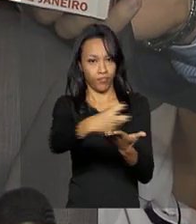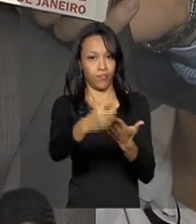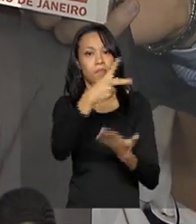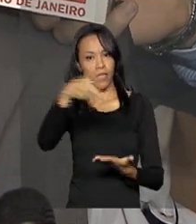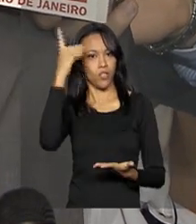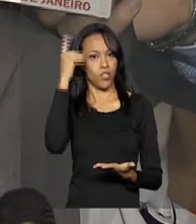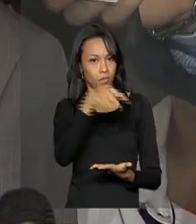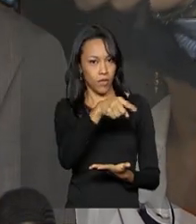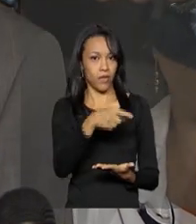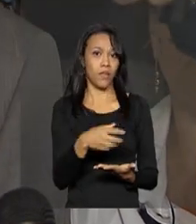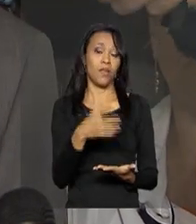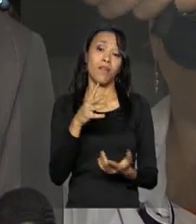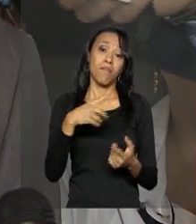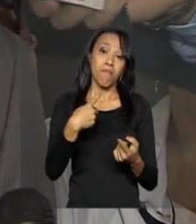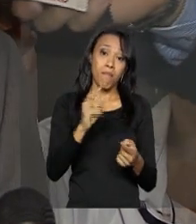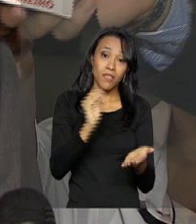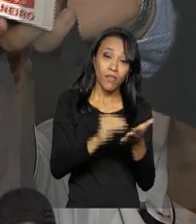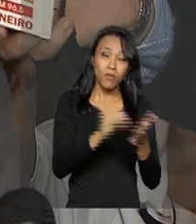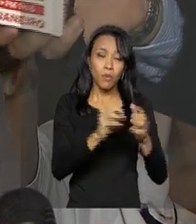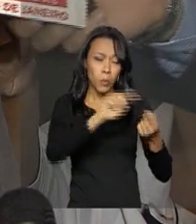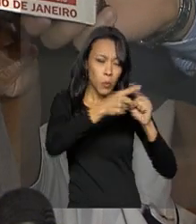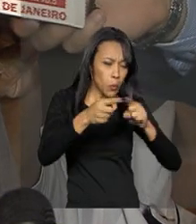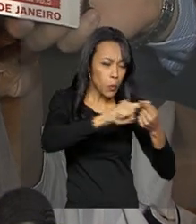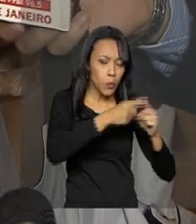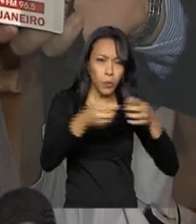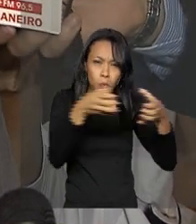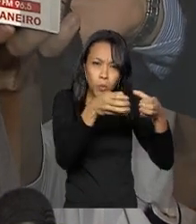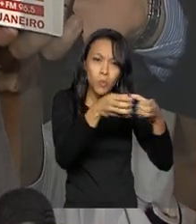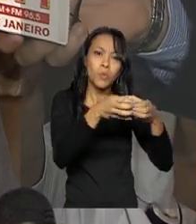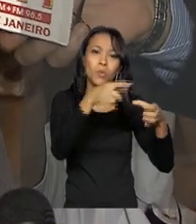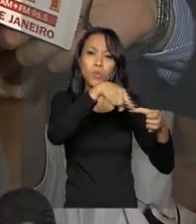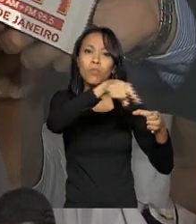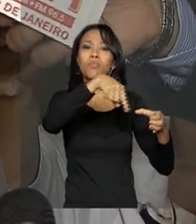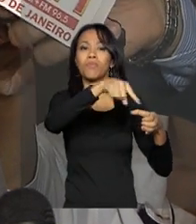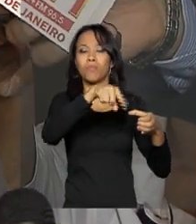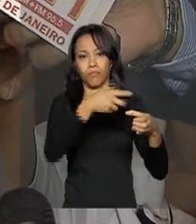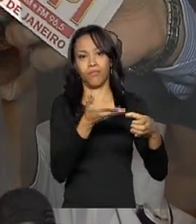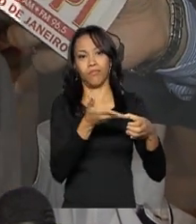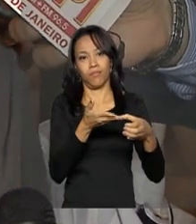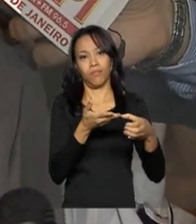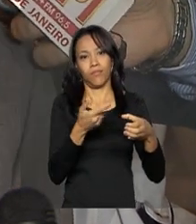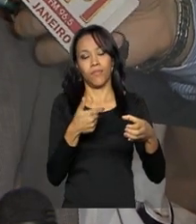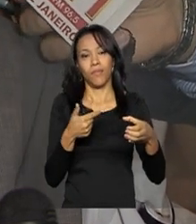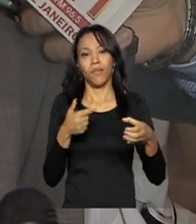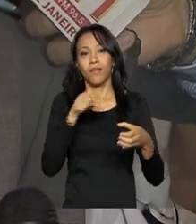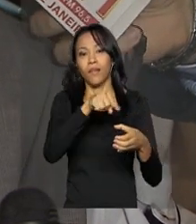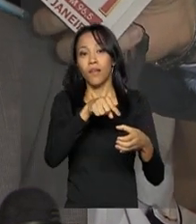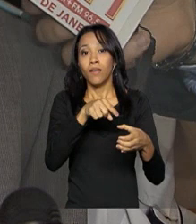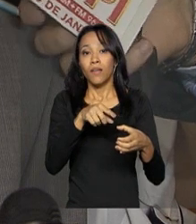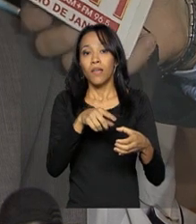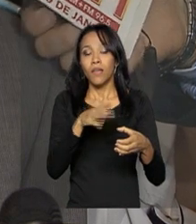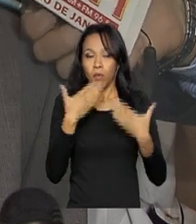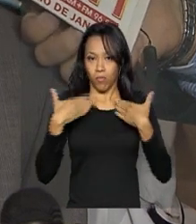do partido que não fechou questão no o plenário mas eh cobrou o acompanhamento da posição tomada pela executiva